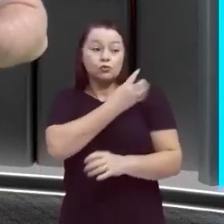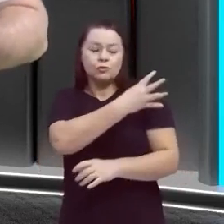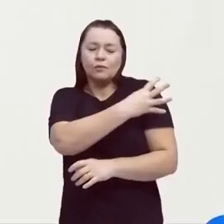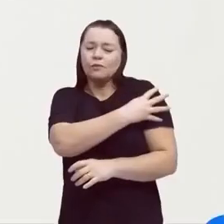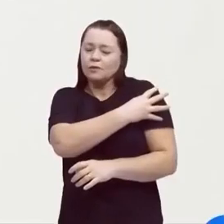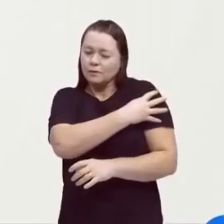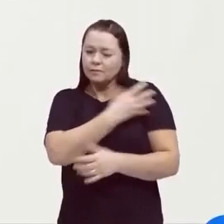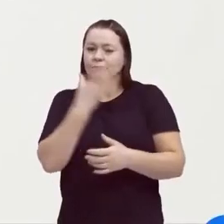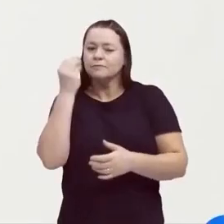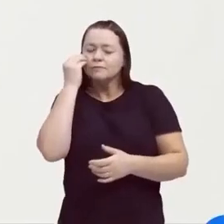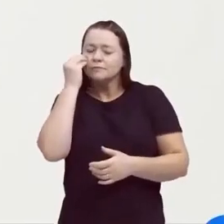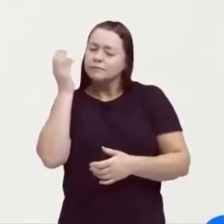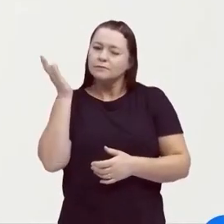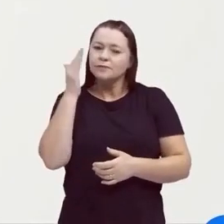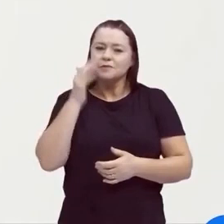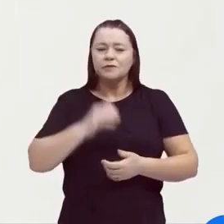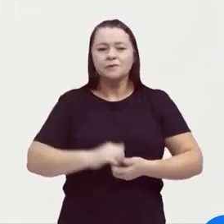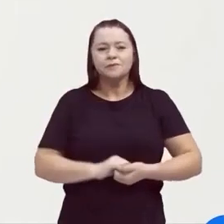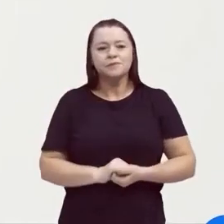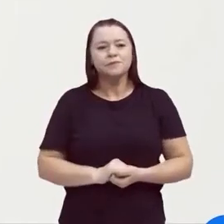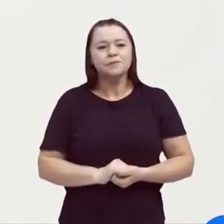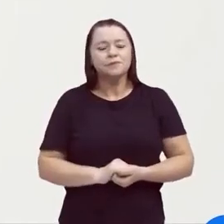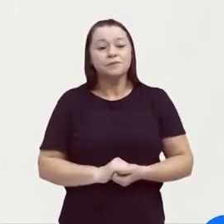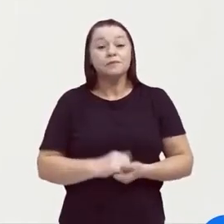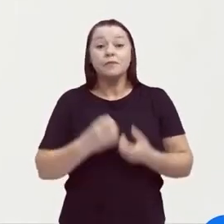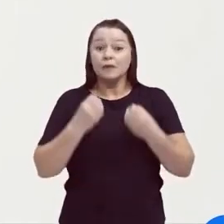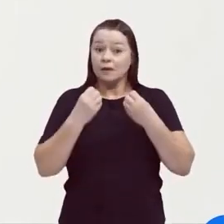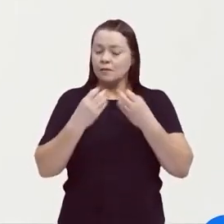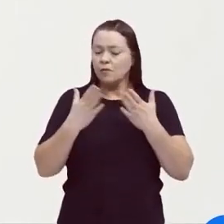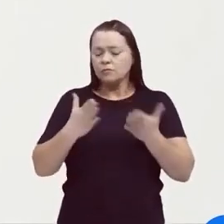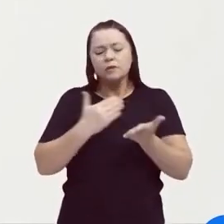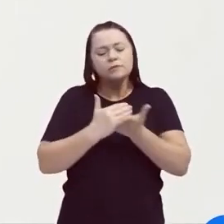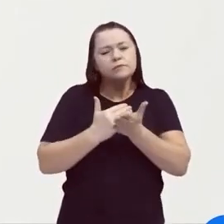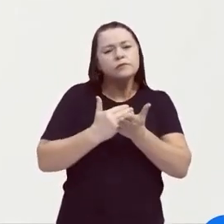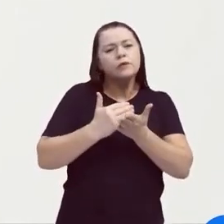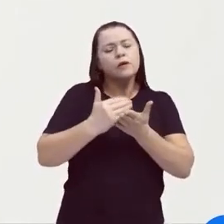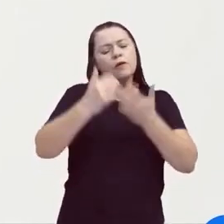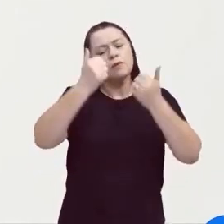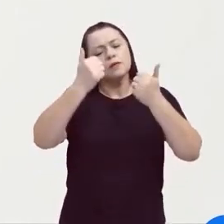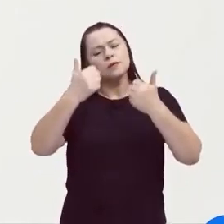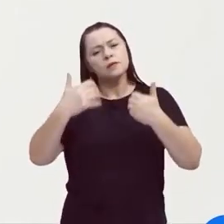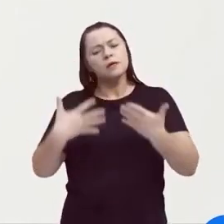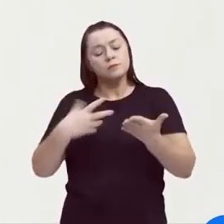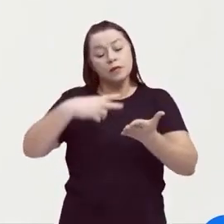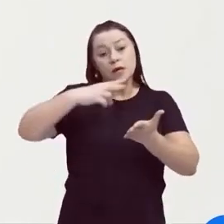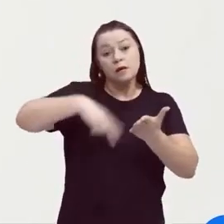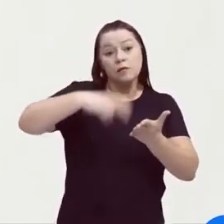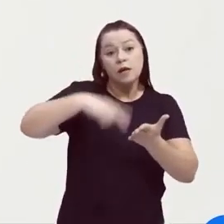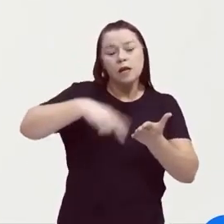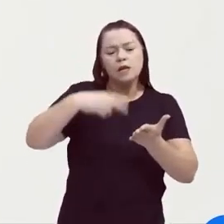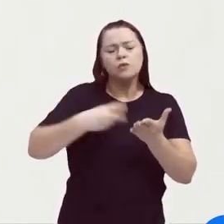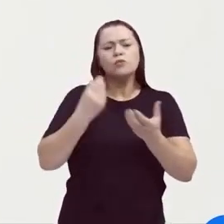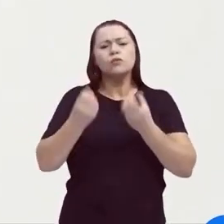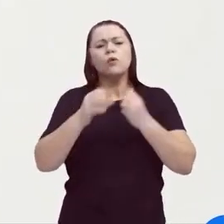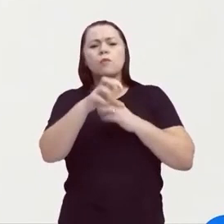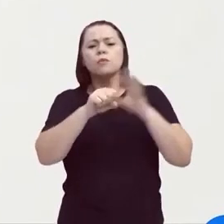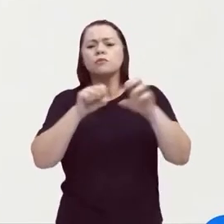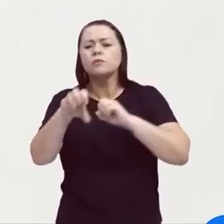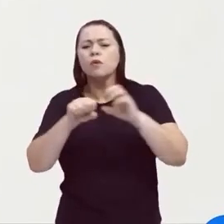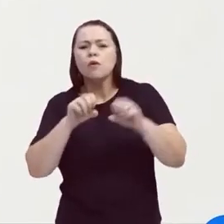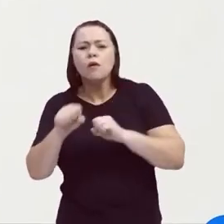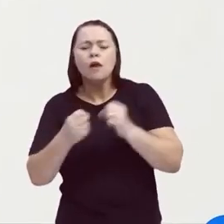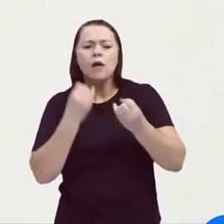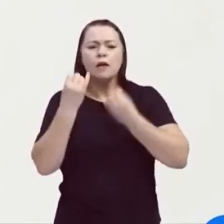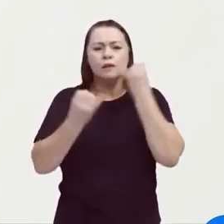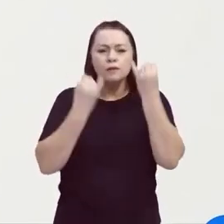olho na tela. Bom, nós vamos começar falando sobre a leitura e interpretação de dados em diversos contextos. Então, na aula de